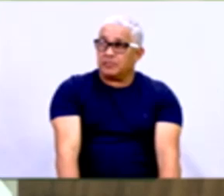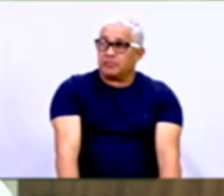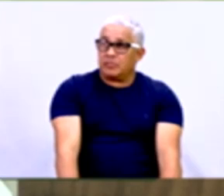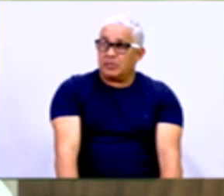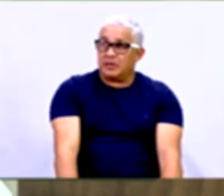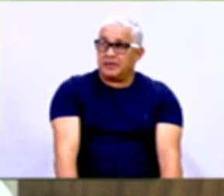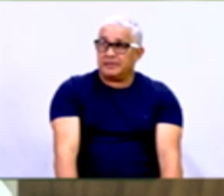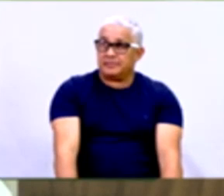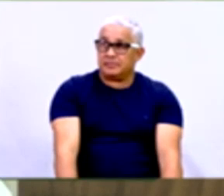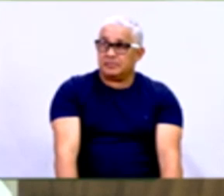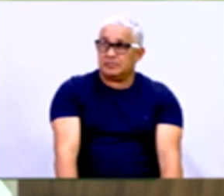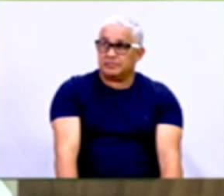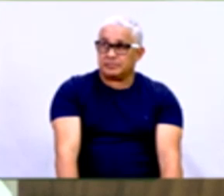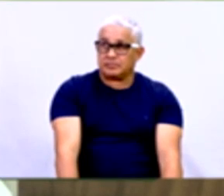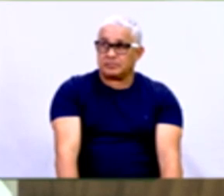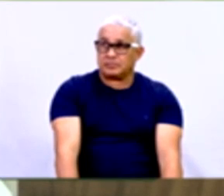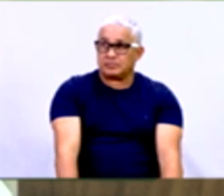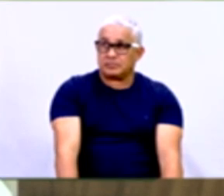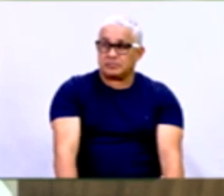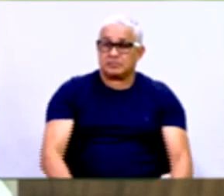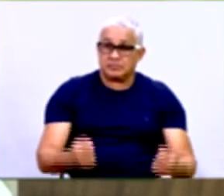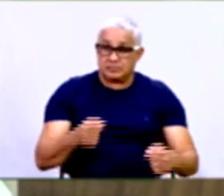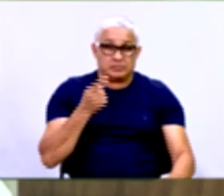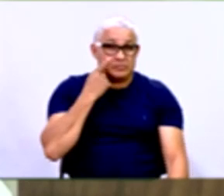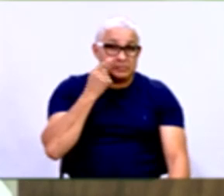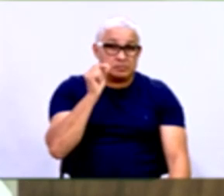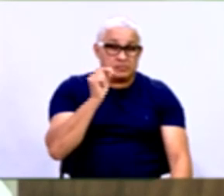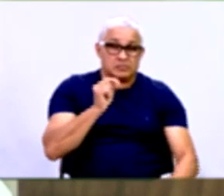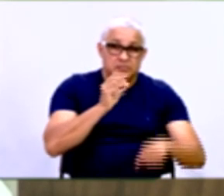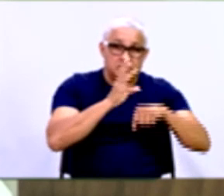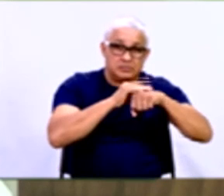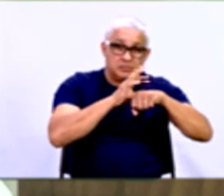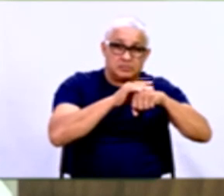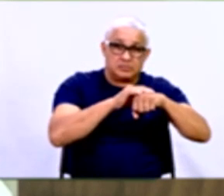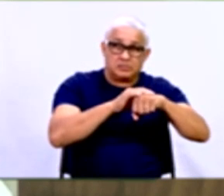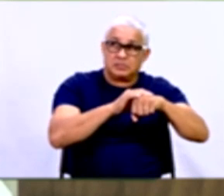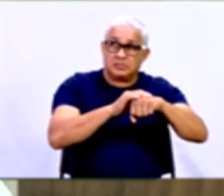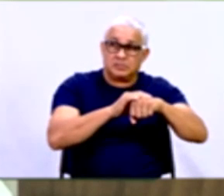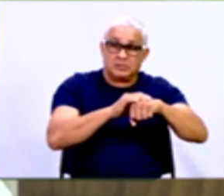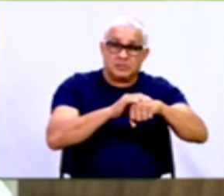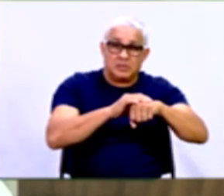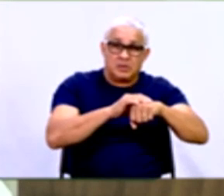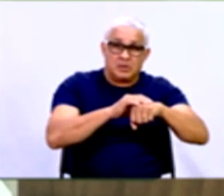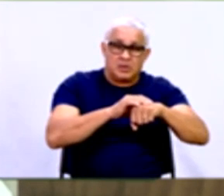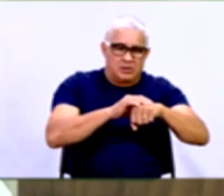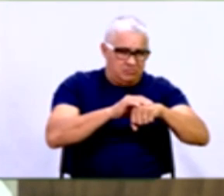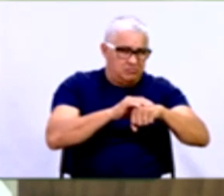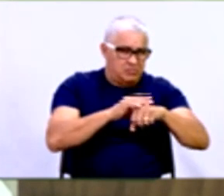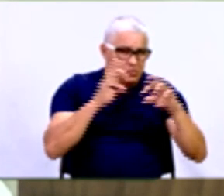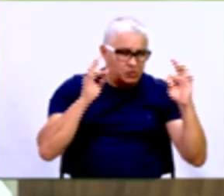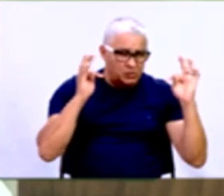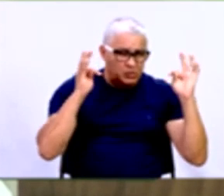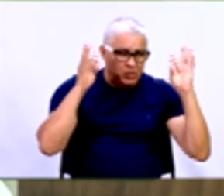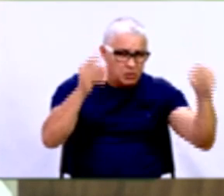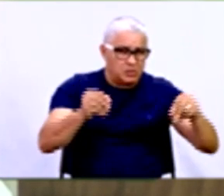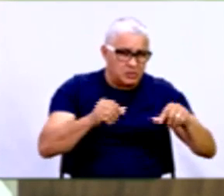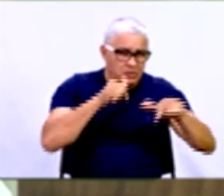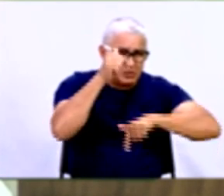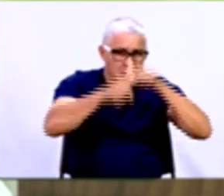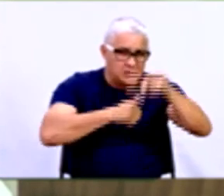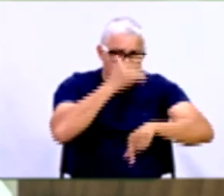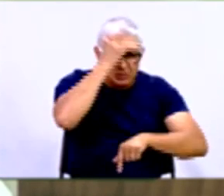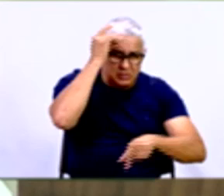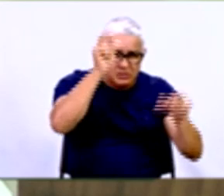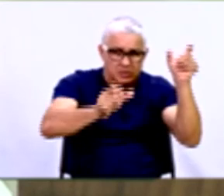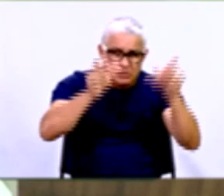Essa doença de José, nós temos que verificar o quê? É uma doença que afeta todos os trabalhadores? Ela não